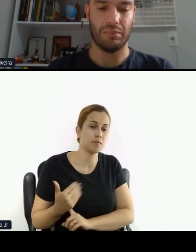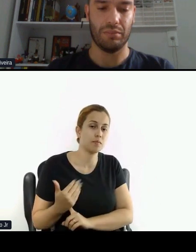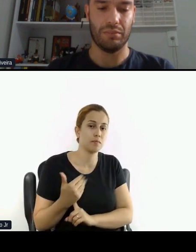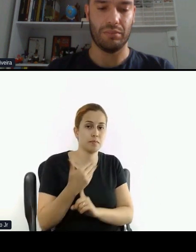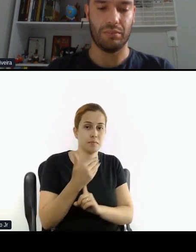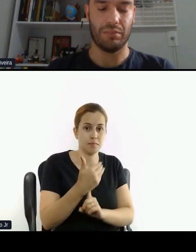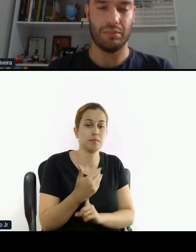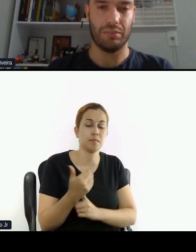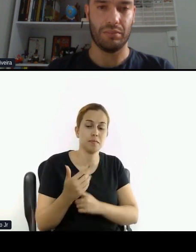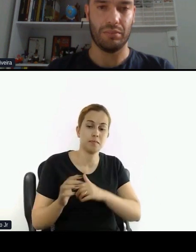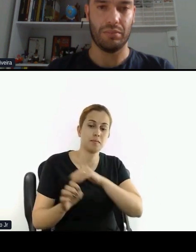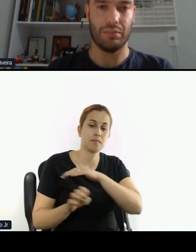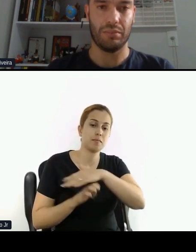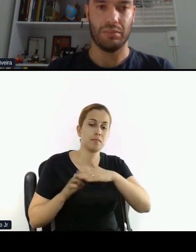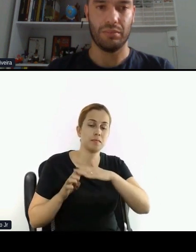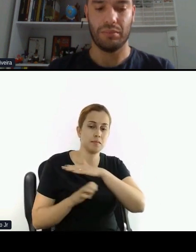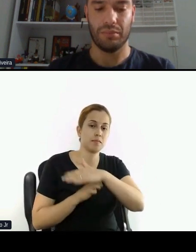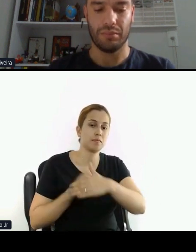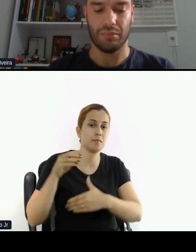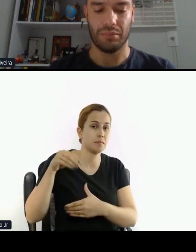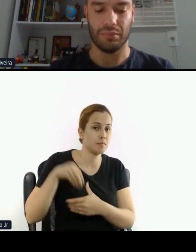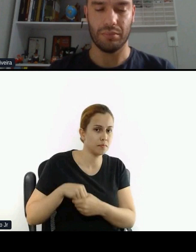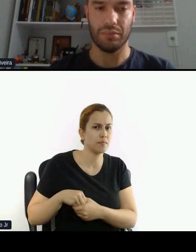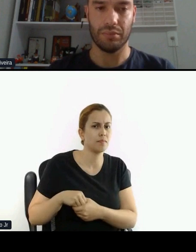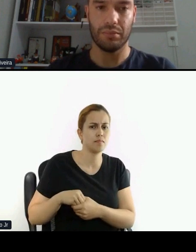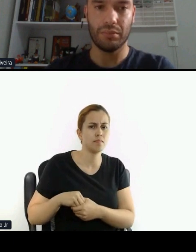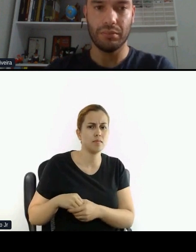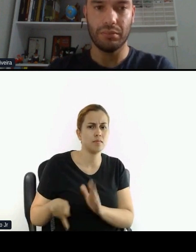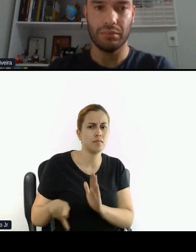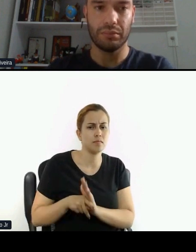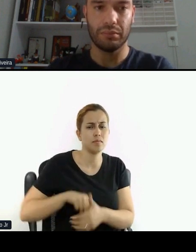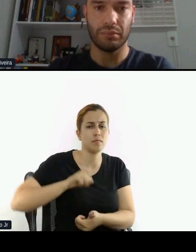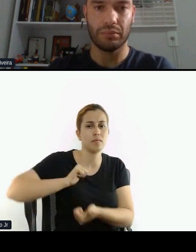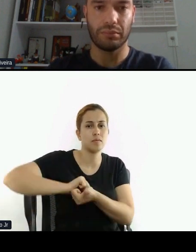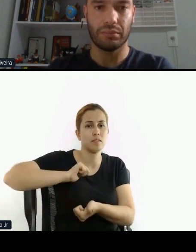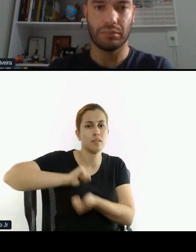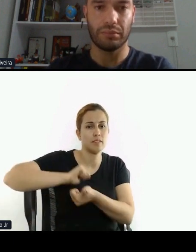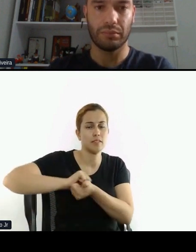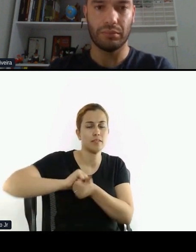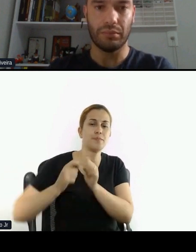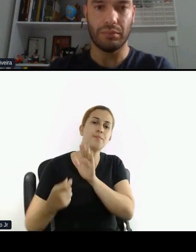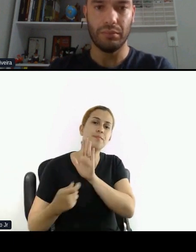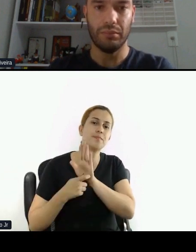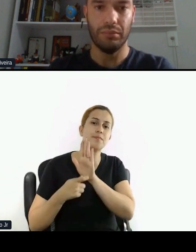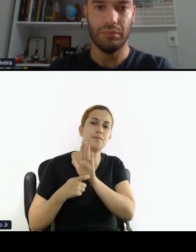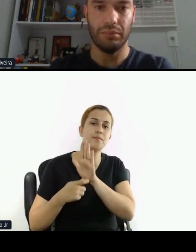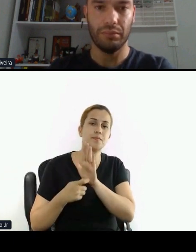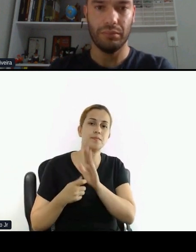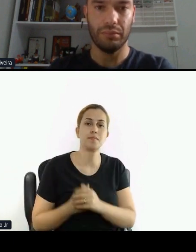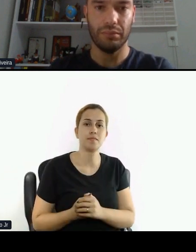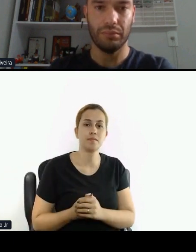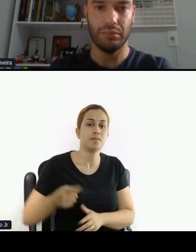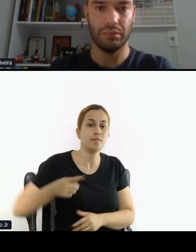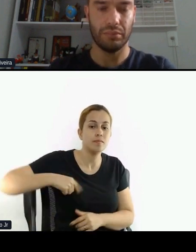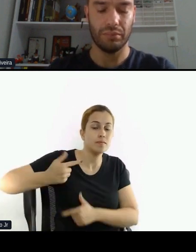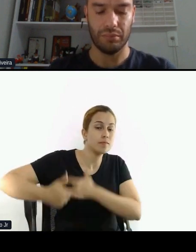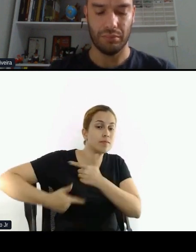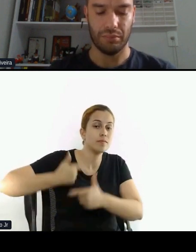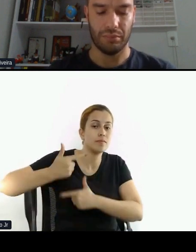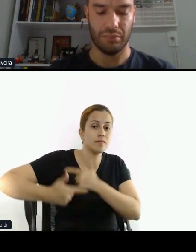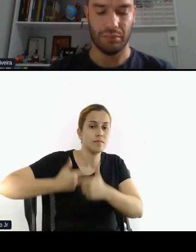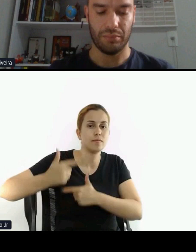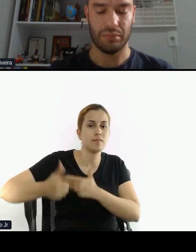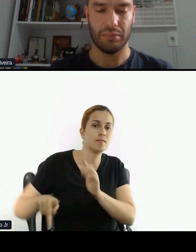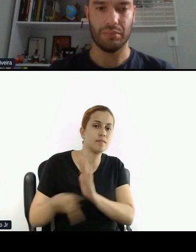na empresa, né, que trabalha na parte de qualidade, né, de software, e a gente trabalha muito nessa questão, né, de